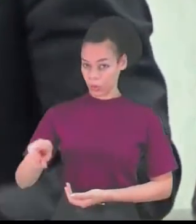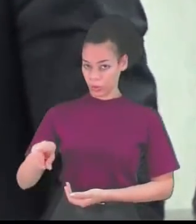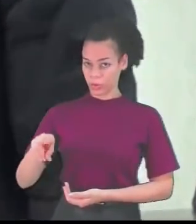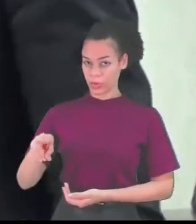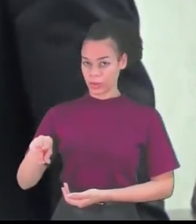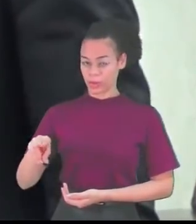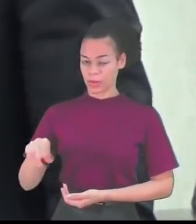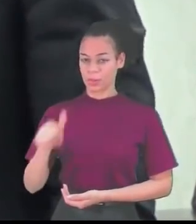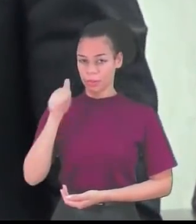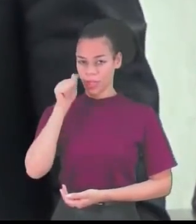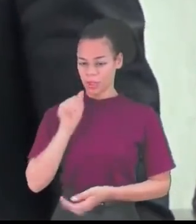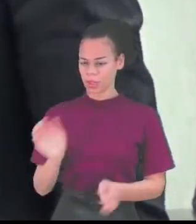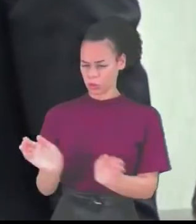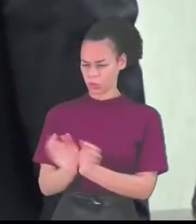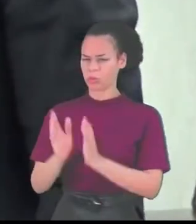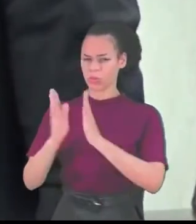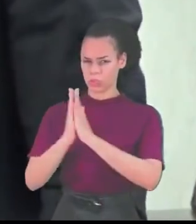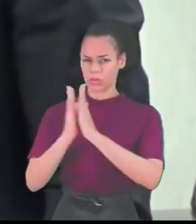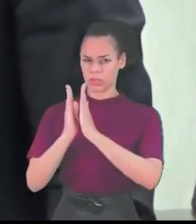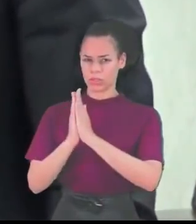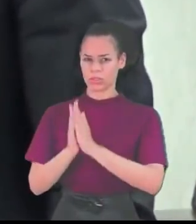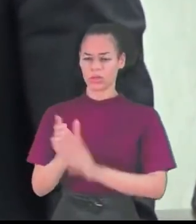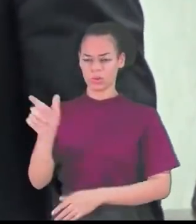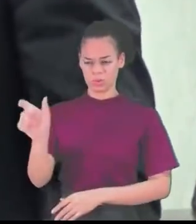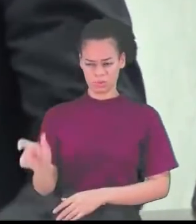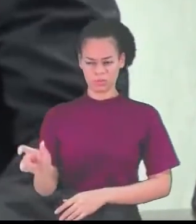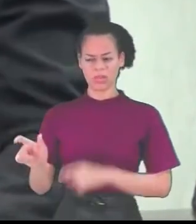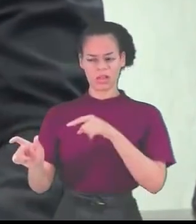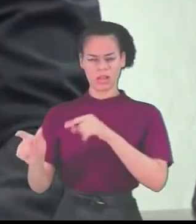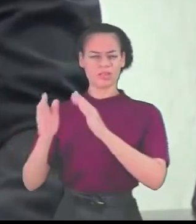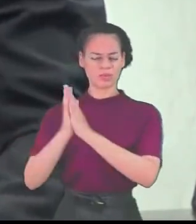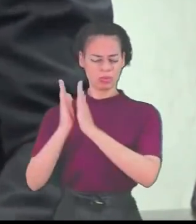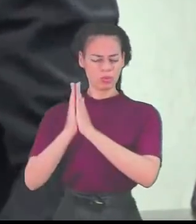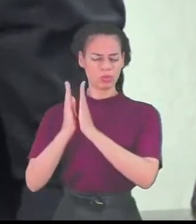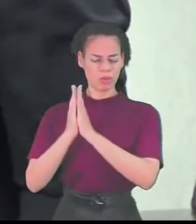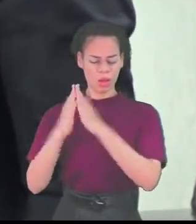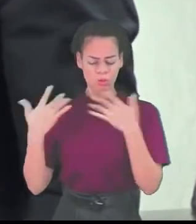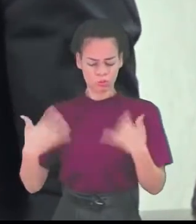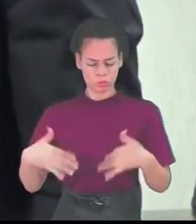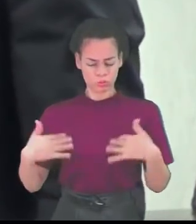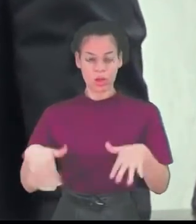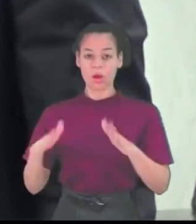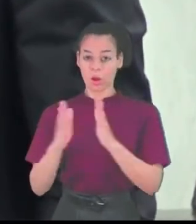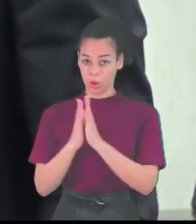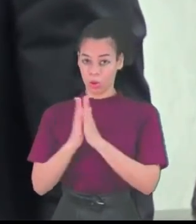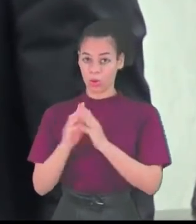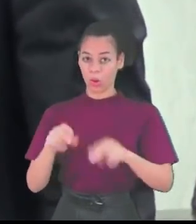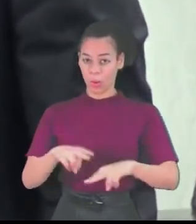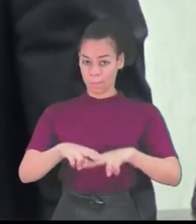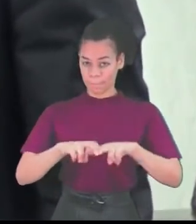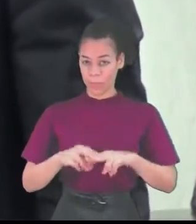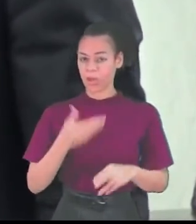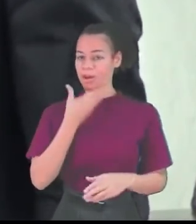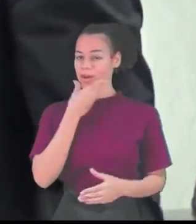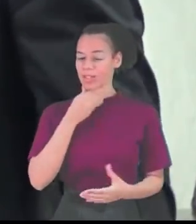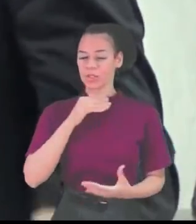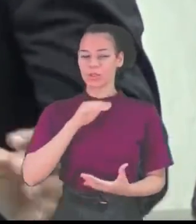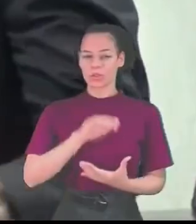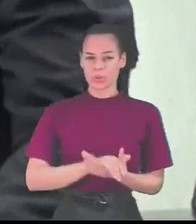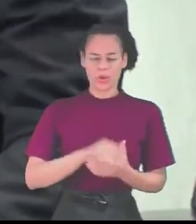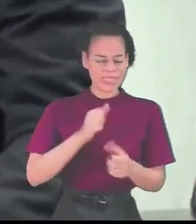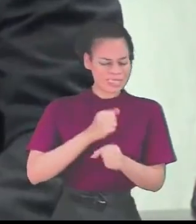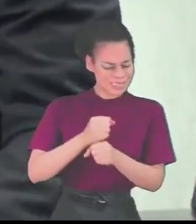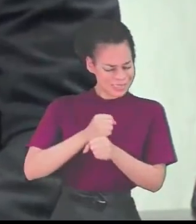Círculo de Oração uma irmã piedosa uma irmã de oração o que orou pelo seu esposo anos a